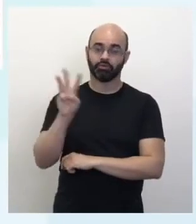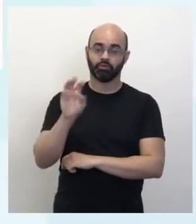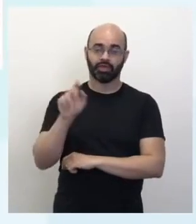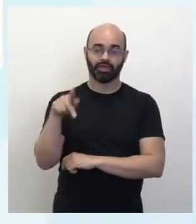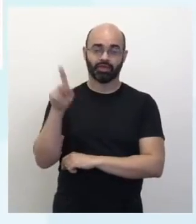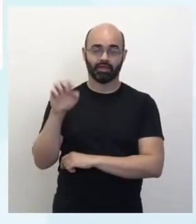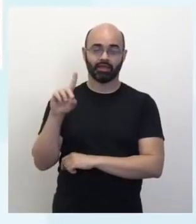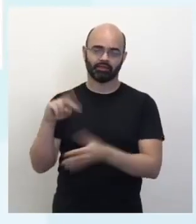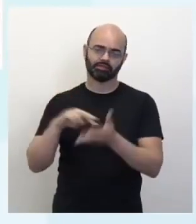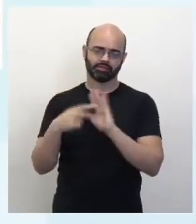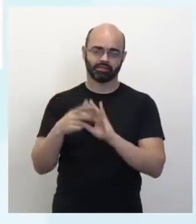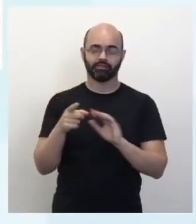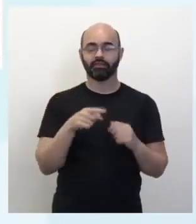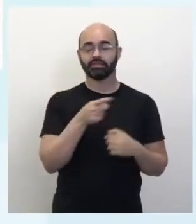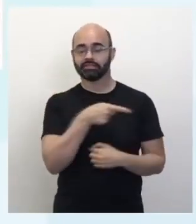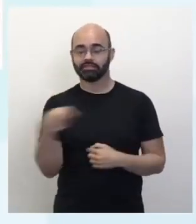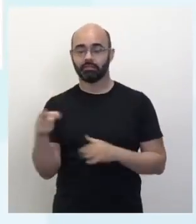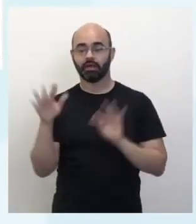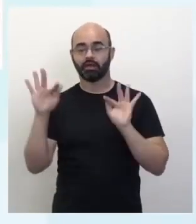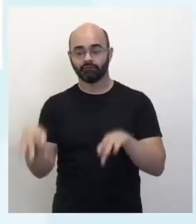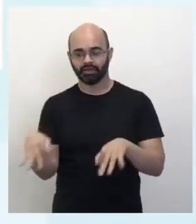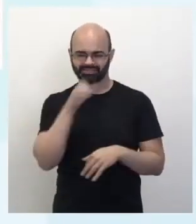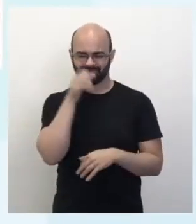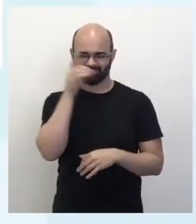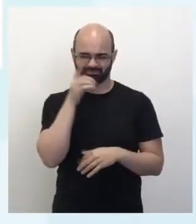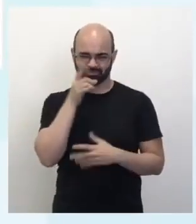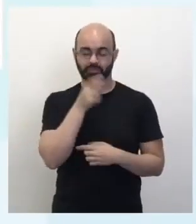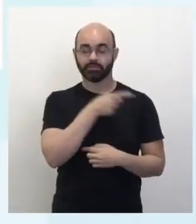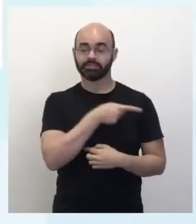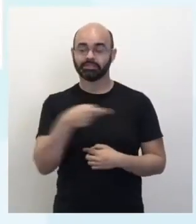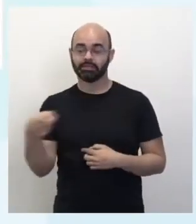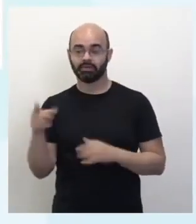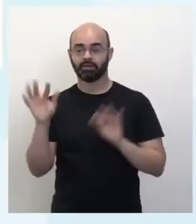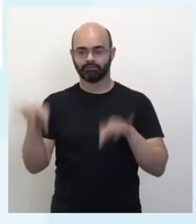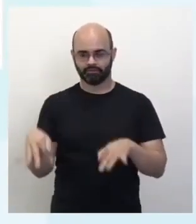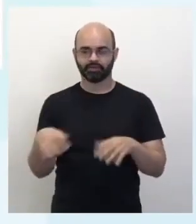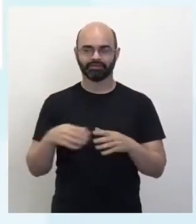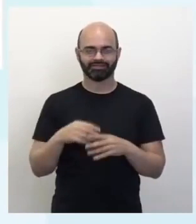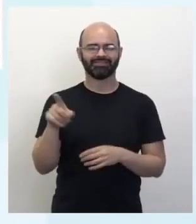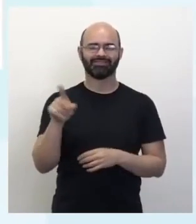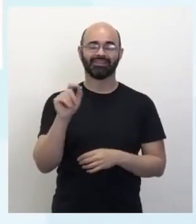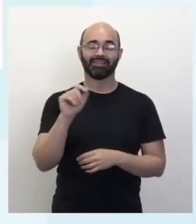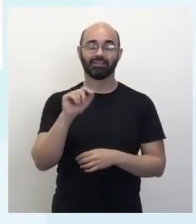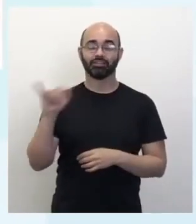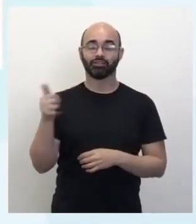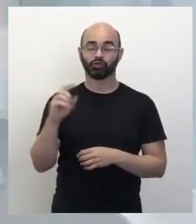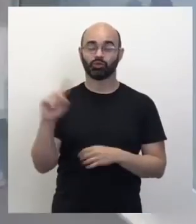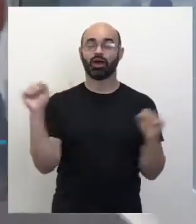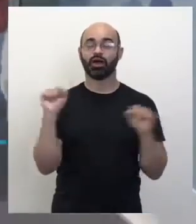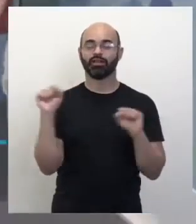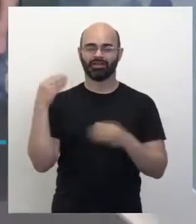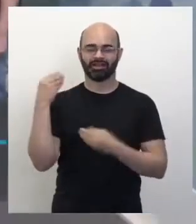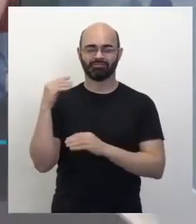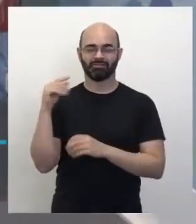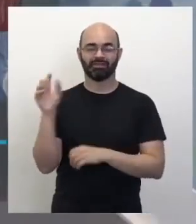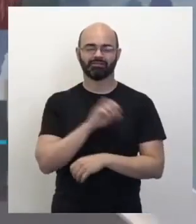é fim de semana, e aí então meme, né? Fim de semana. O João adora meme, né, João? Love